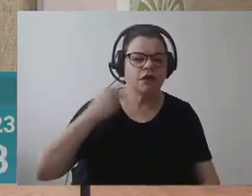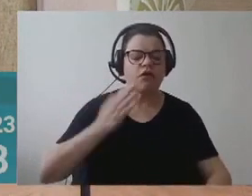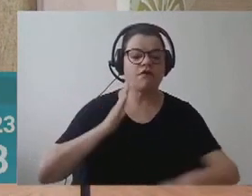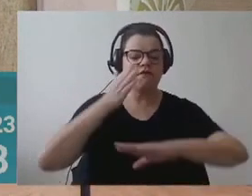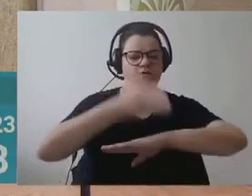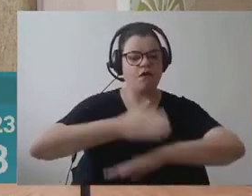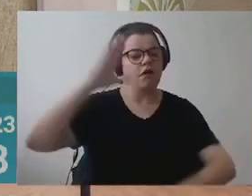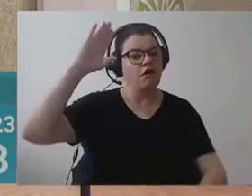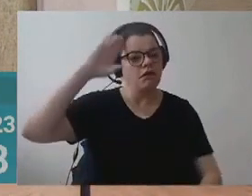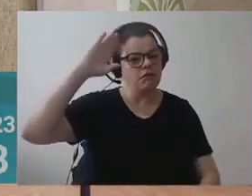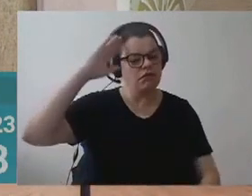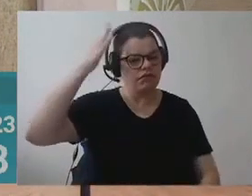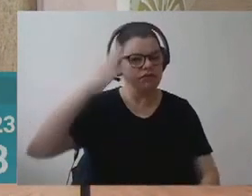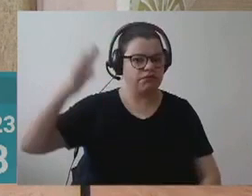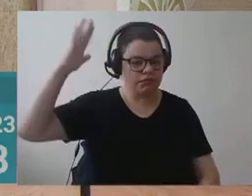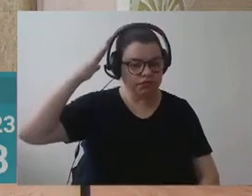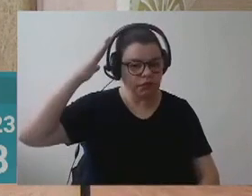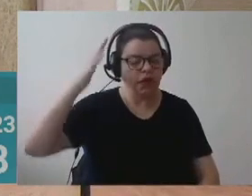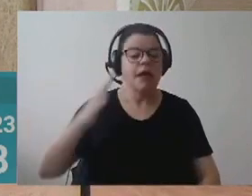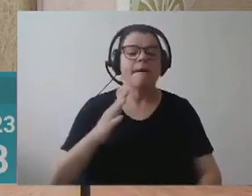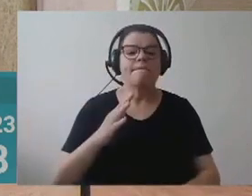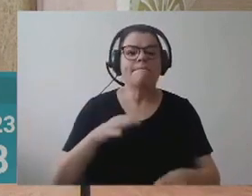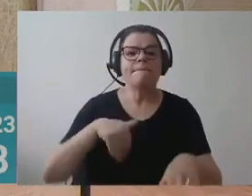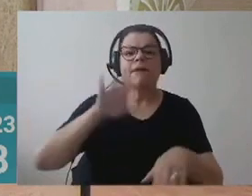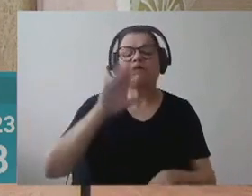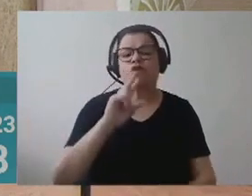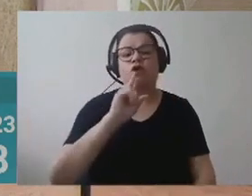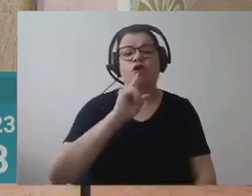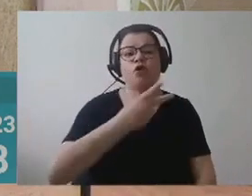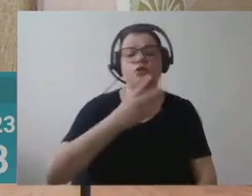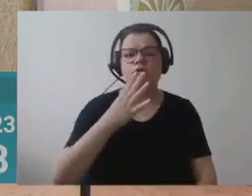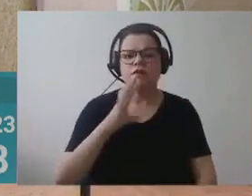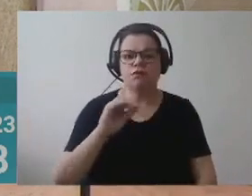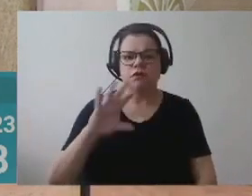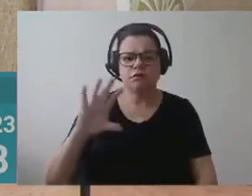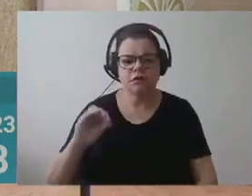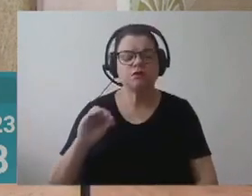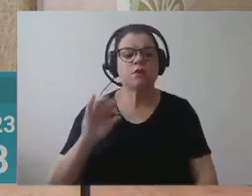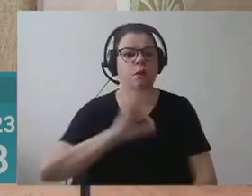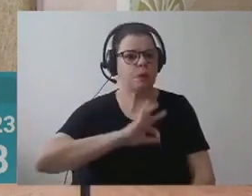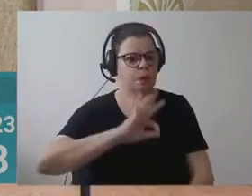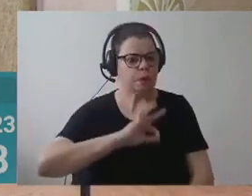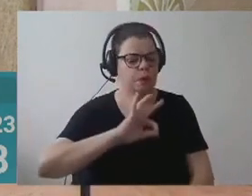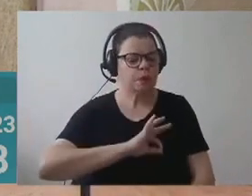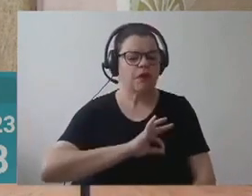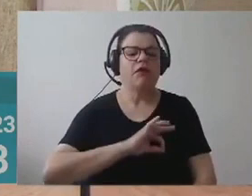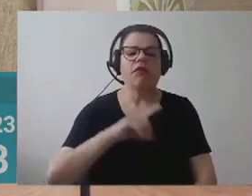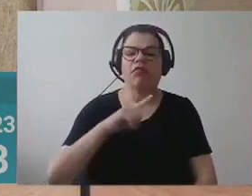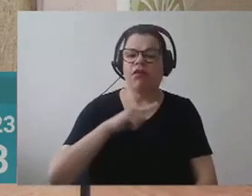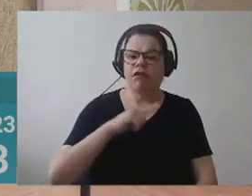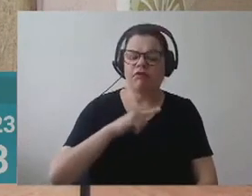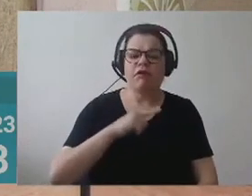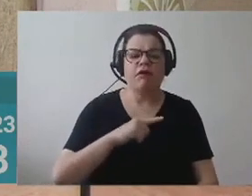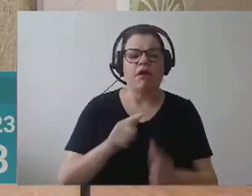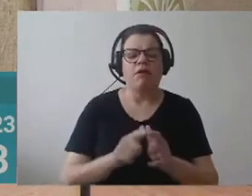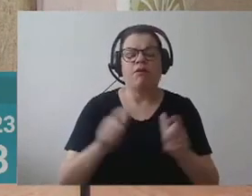com a formação de mais de 2.400 policiais. Com certeza, isso vai trazer um pouco mais de